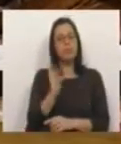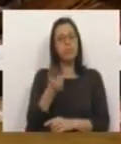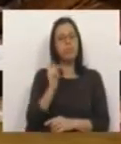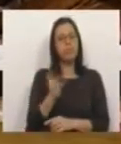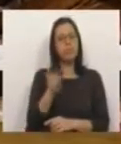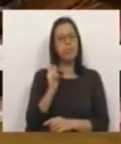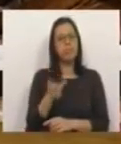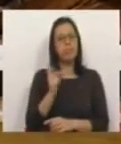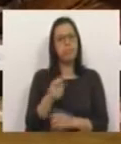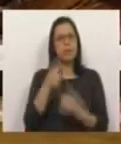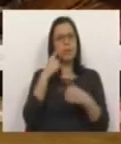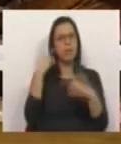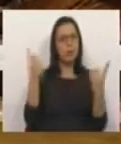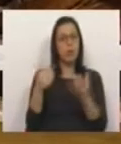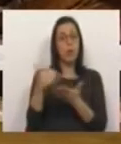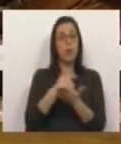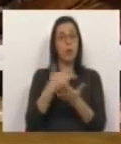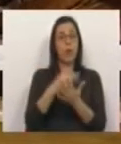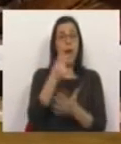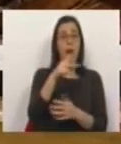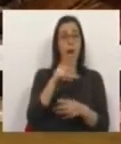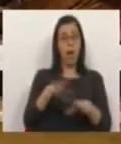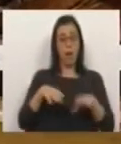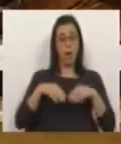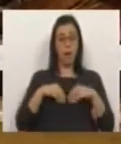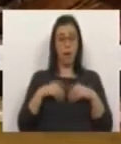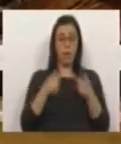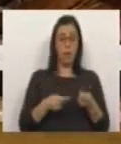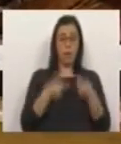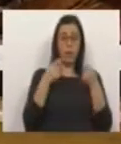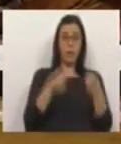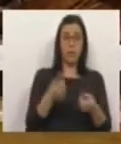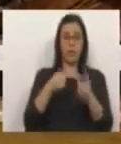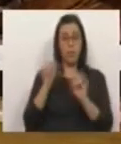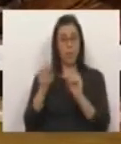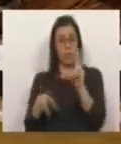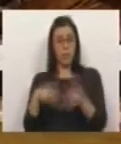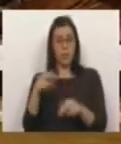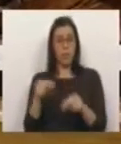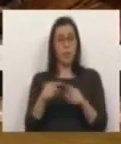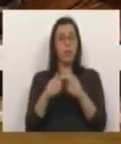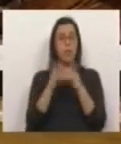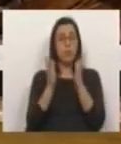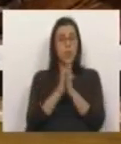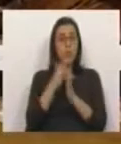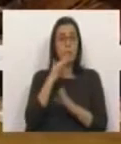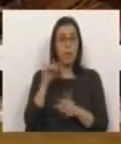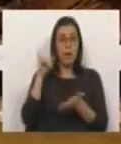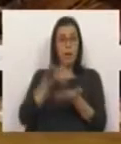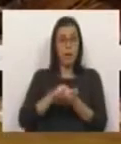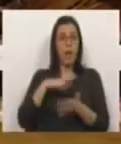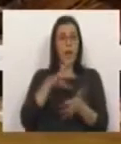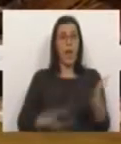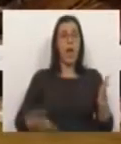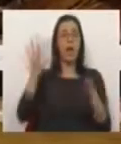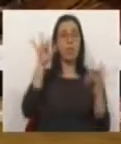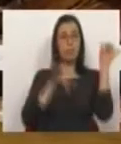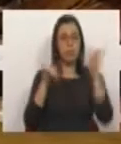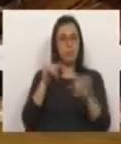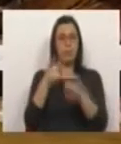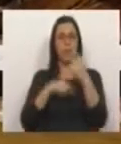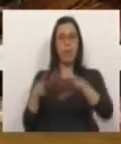décadas que a pública e lucrativa ANA assumisse quer o investimento, quer a modernização de todos os aeroportos nacionais